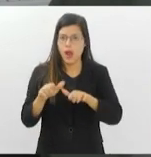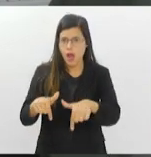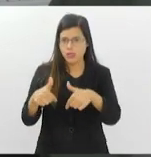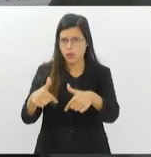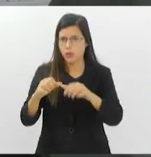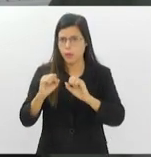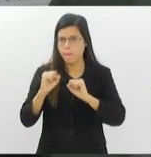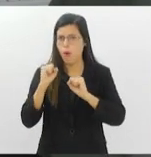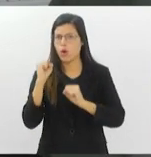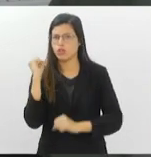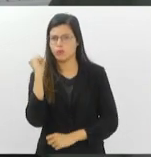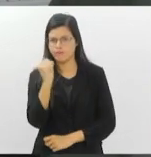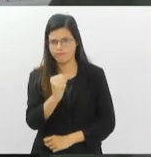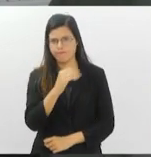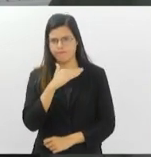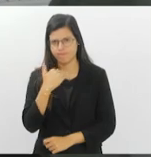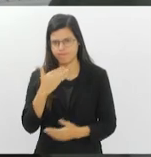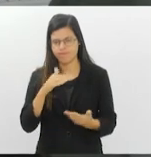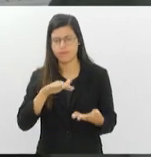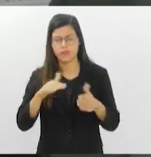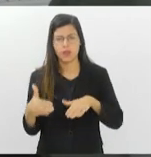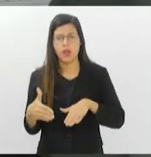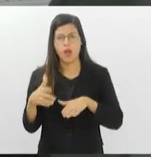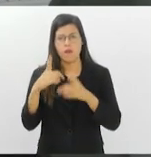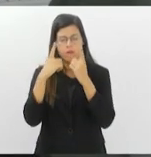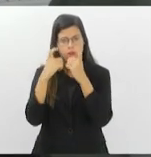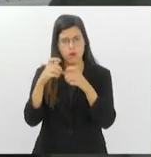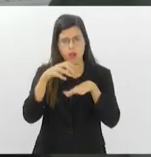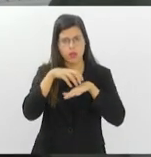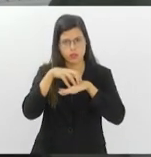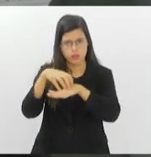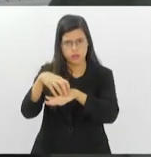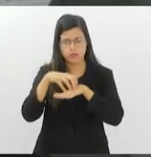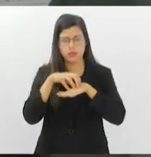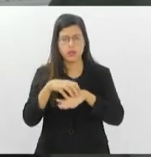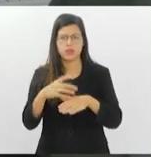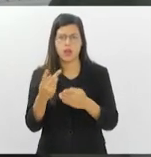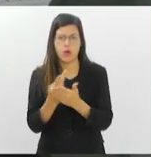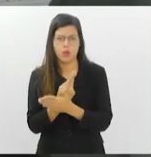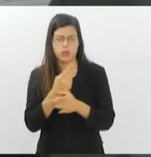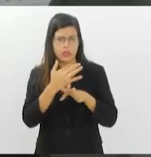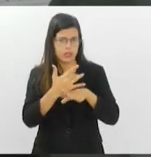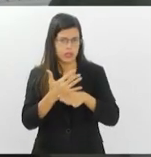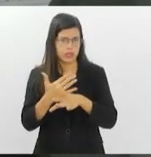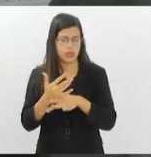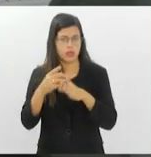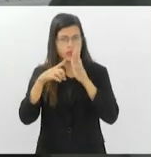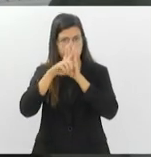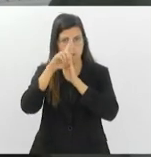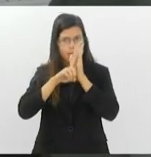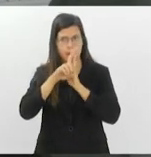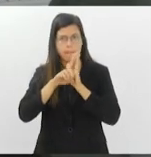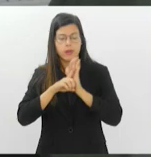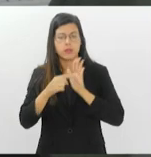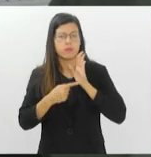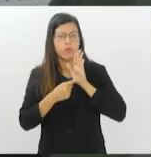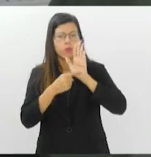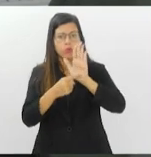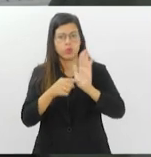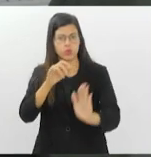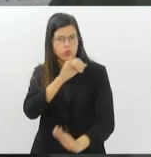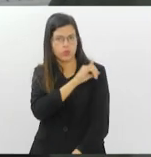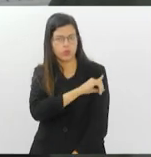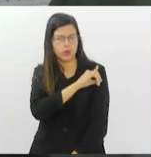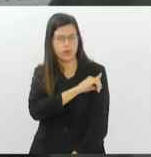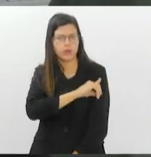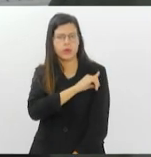violência no trânsito é uma realidade nos grandes centros urbanos uma pesquisa inclusive indicou que que o Rio